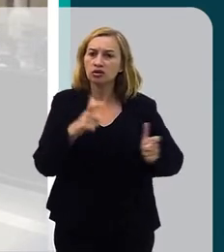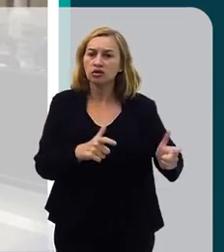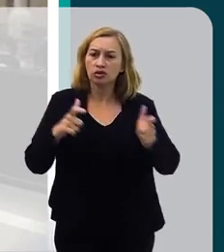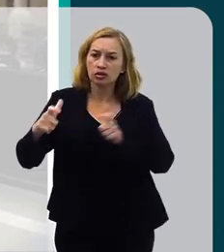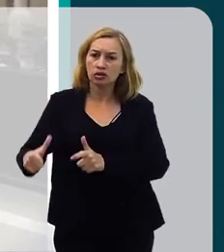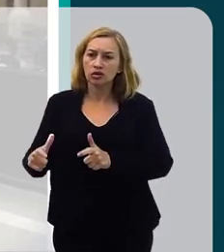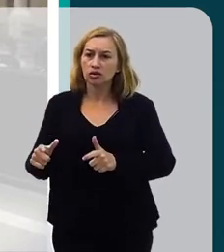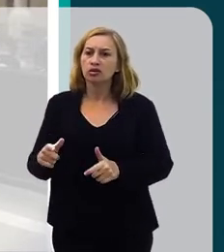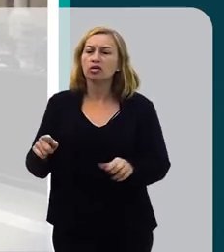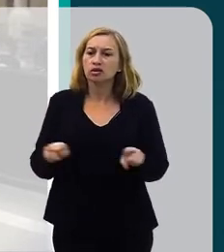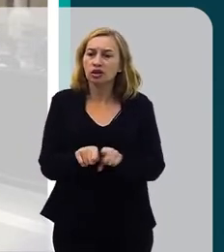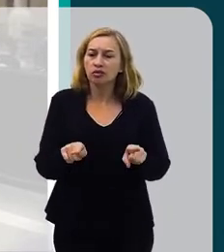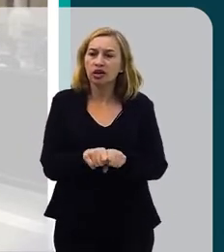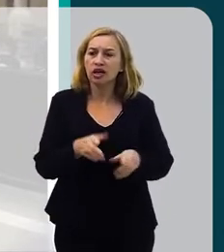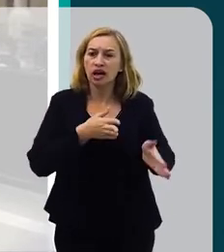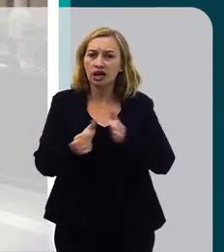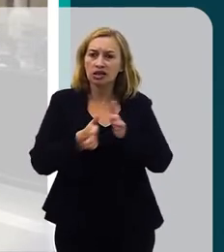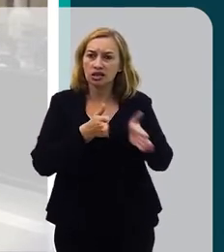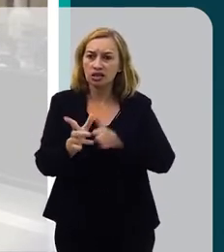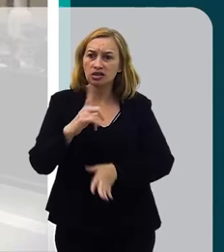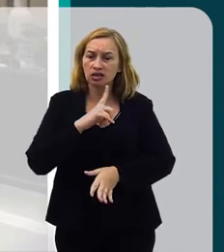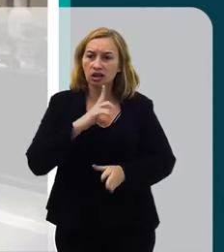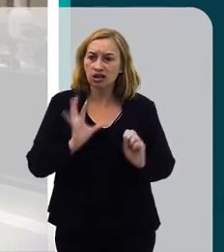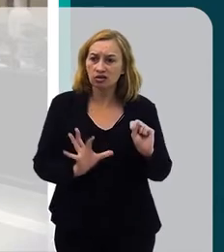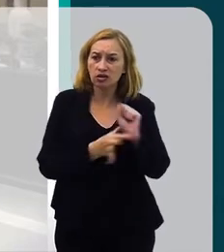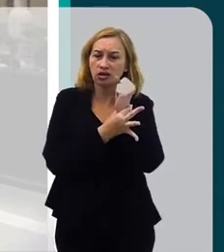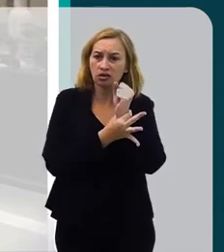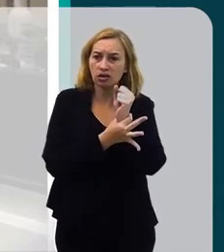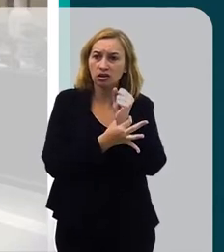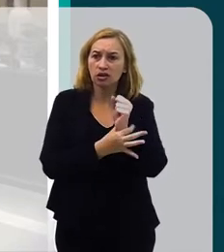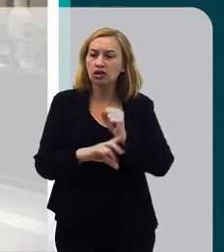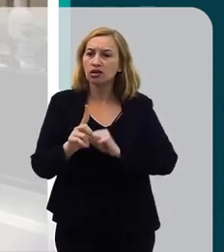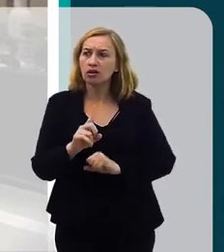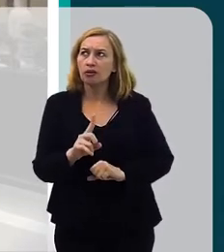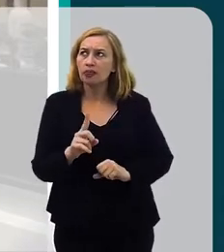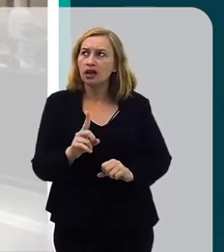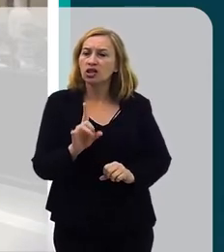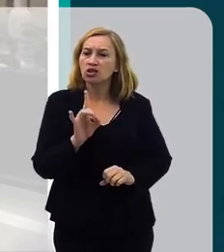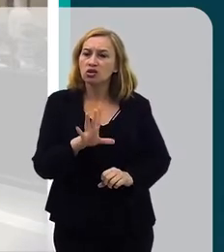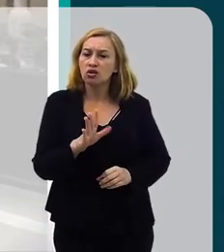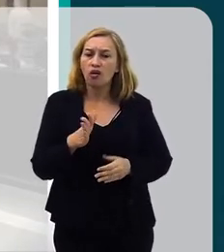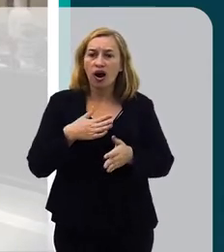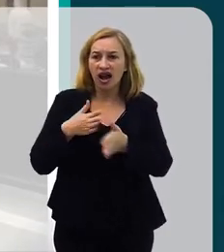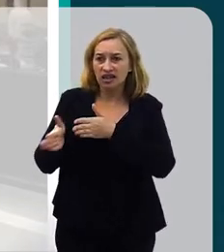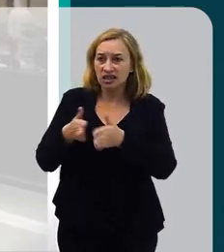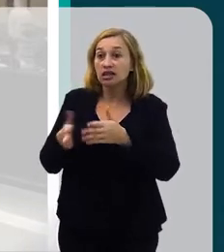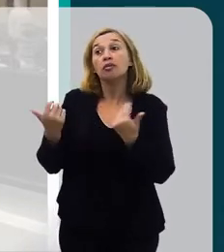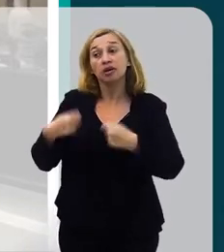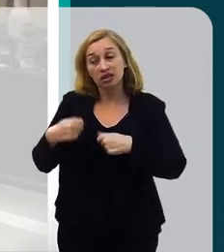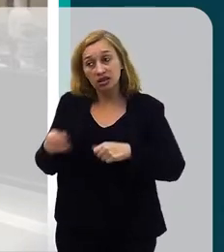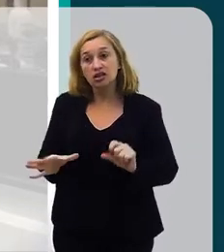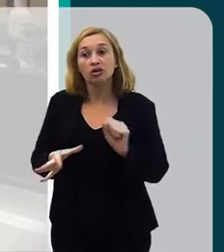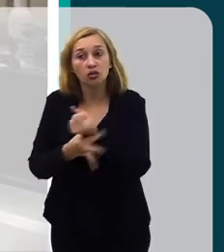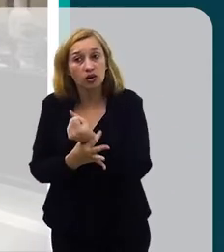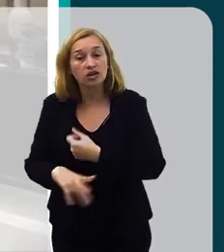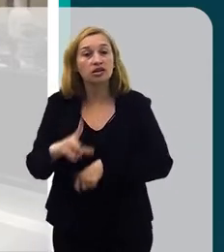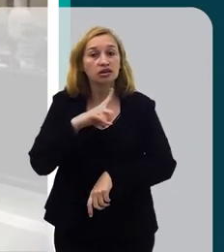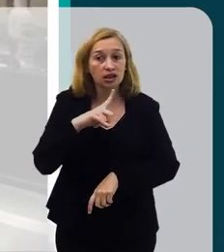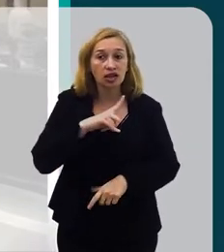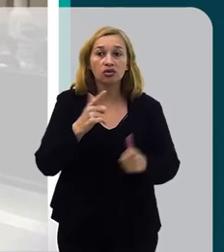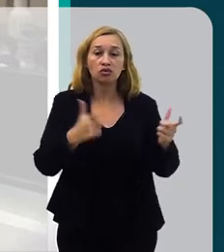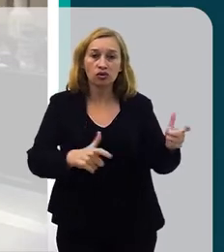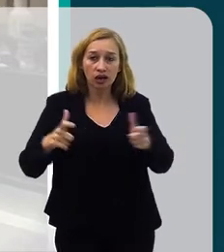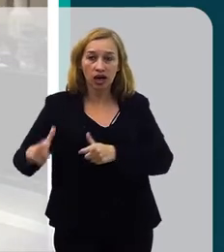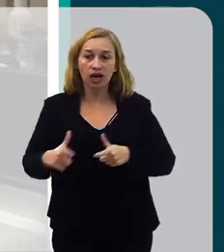nos acompanhar nesses lugares para que a gente também tenha acesso com segurança. Não adianta ter só acesso.